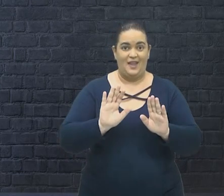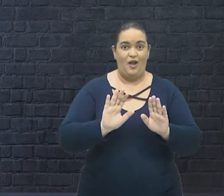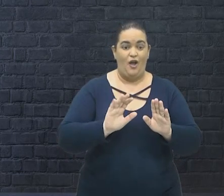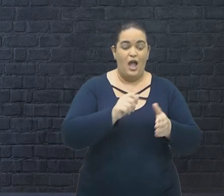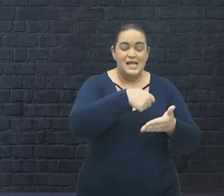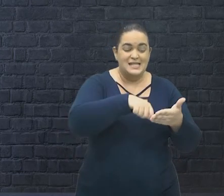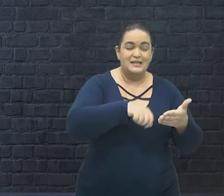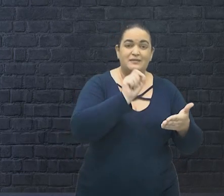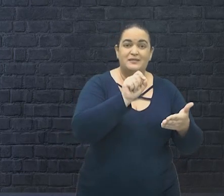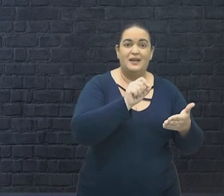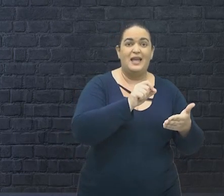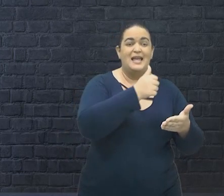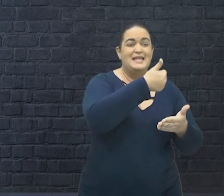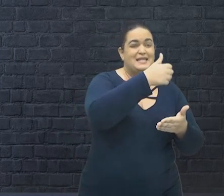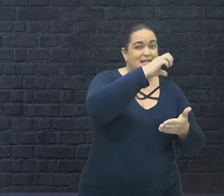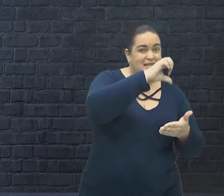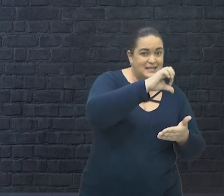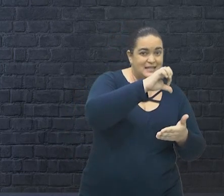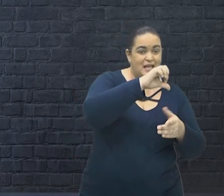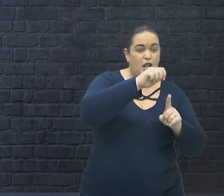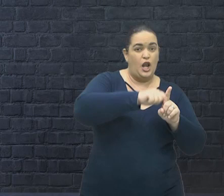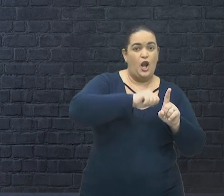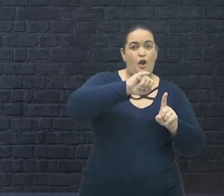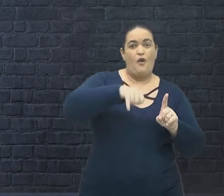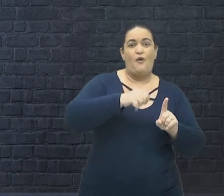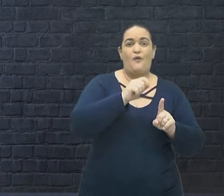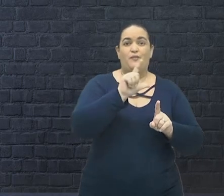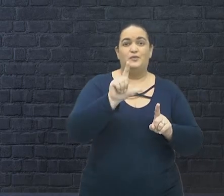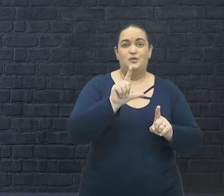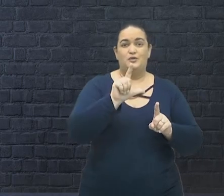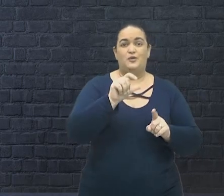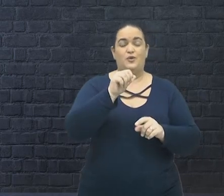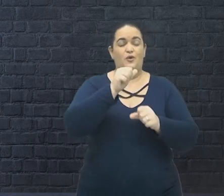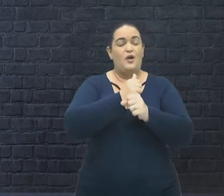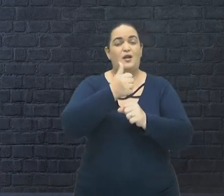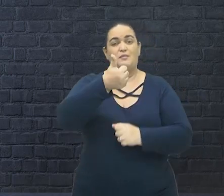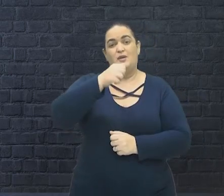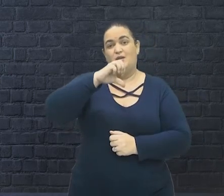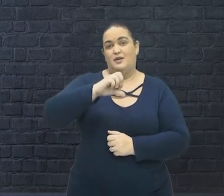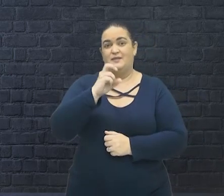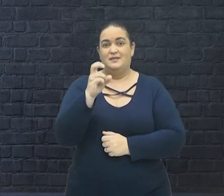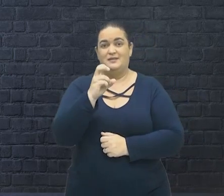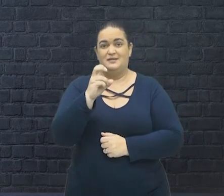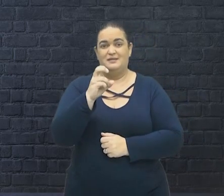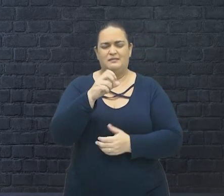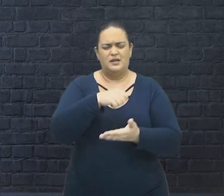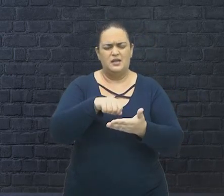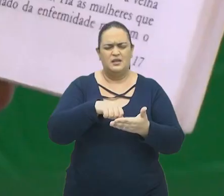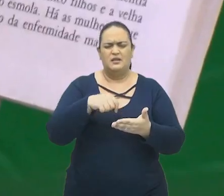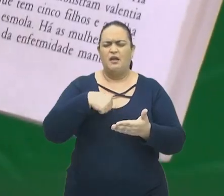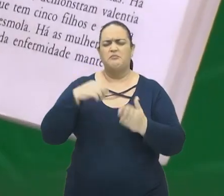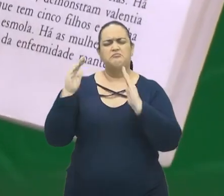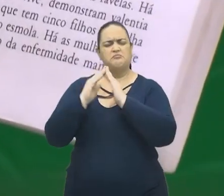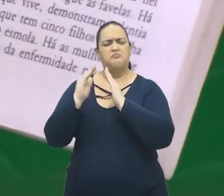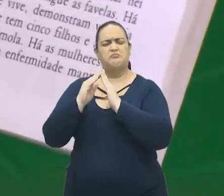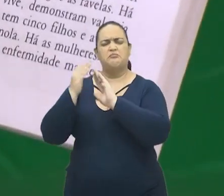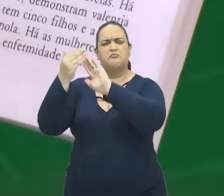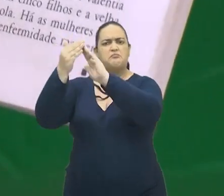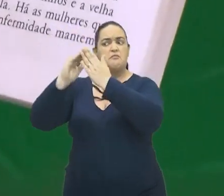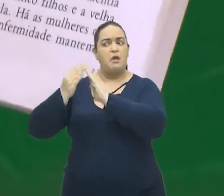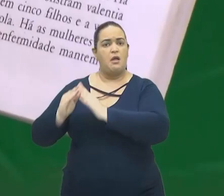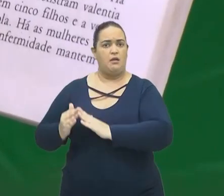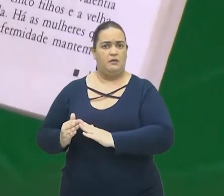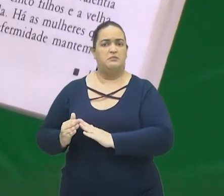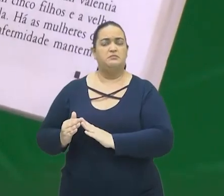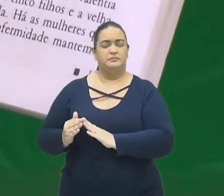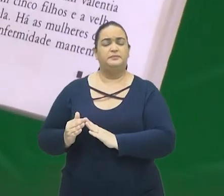que em 19 de julho de 1955 escreve: estou